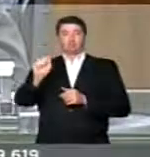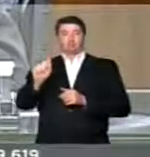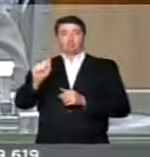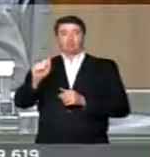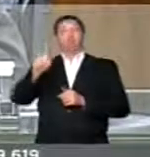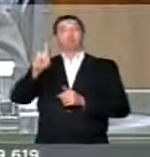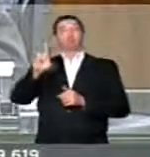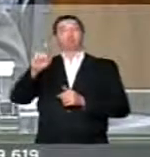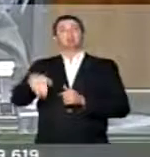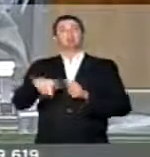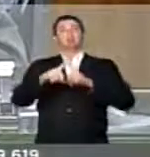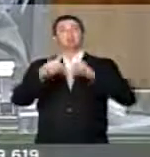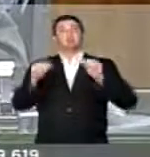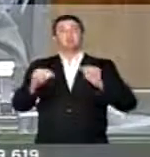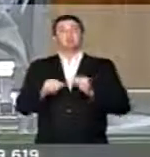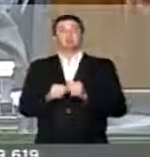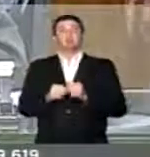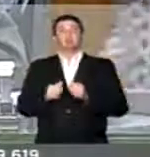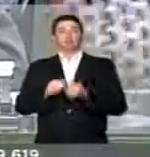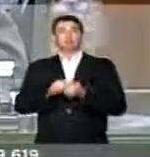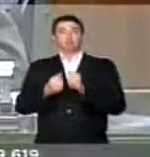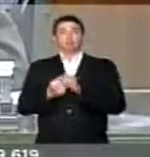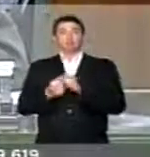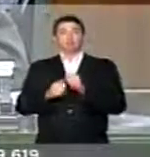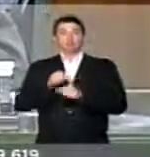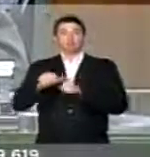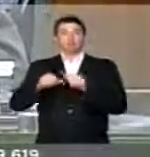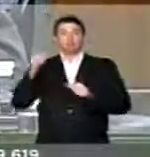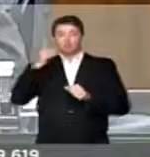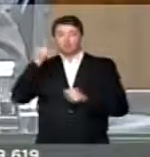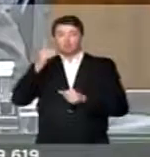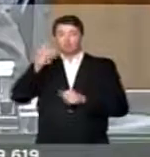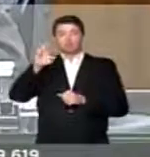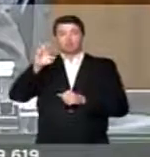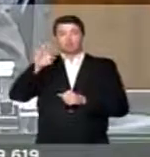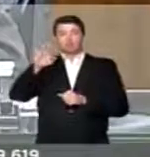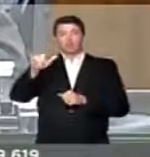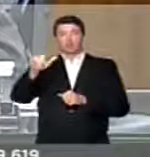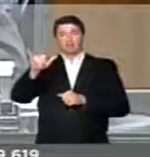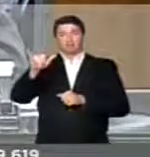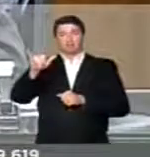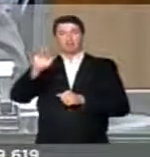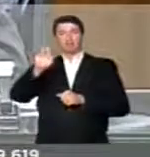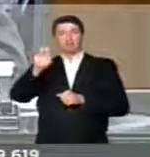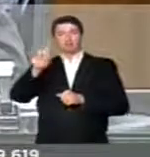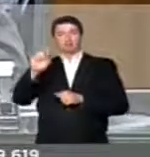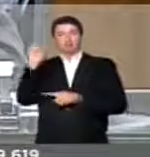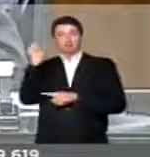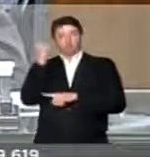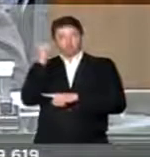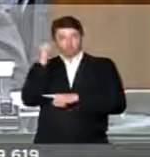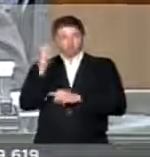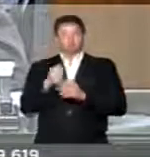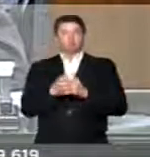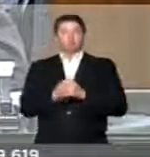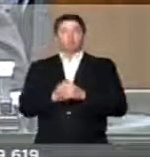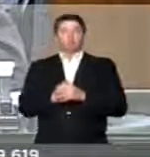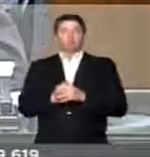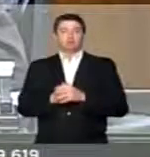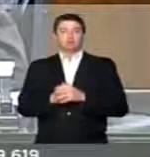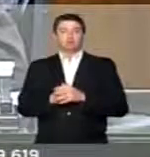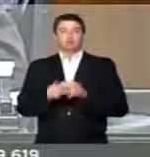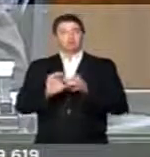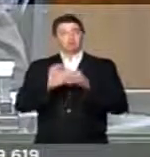do Distrito Federal, que fez permuta com o deputado João Derli, da Rede Rio Grande do Sul, e que